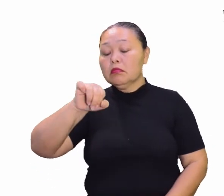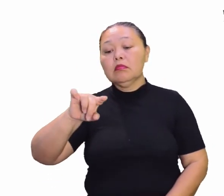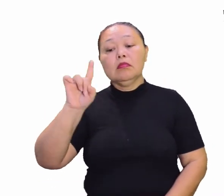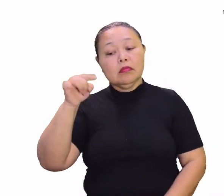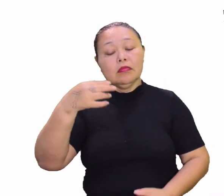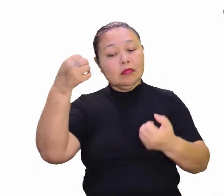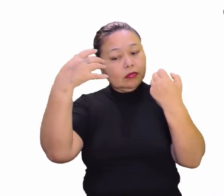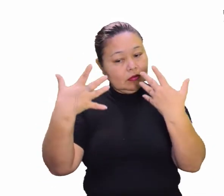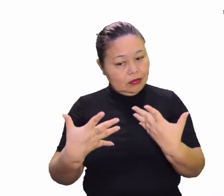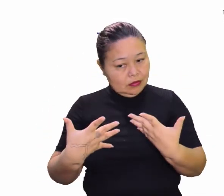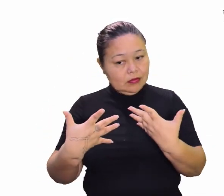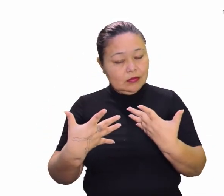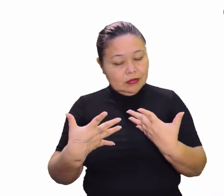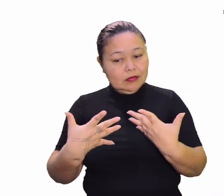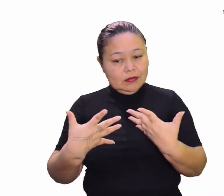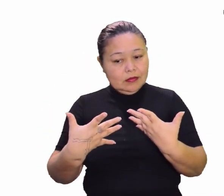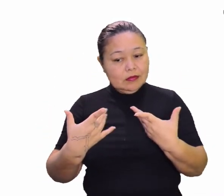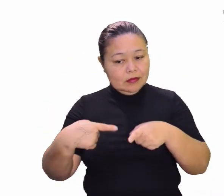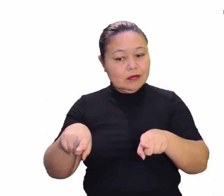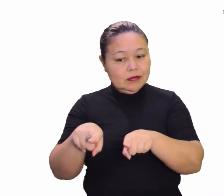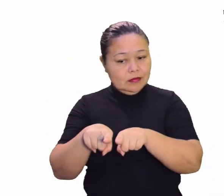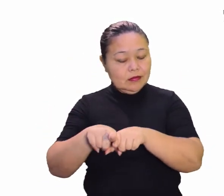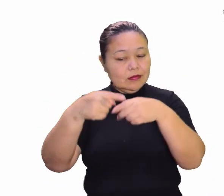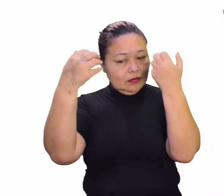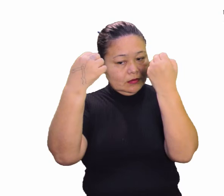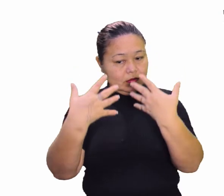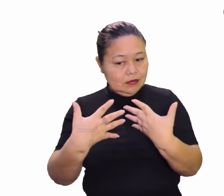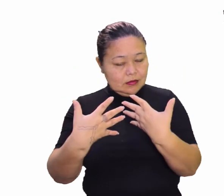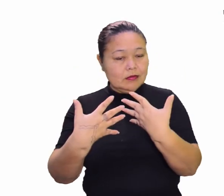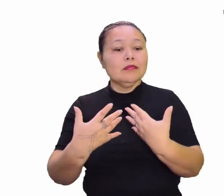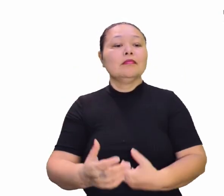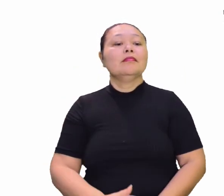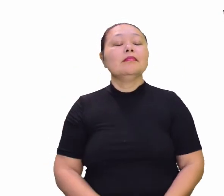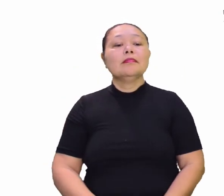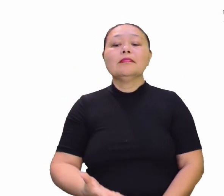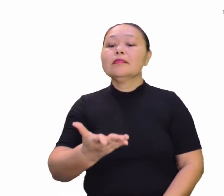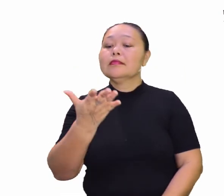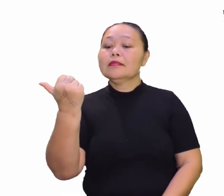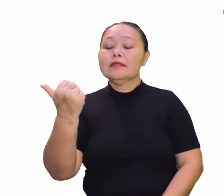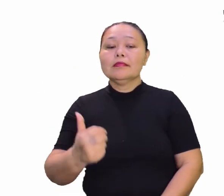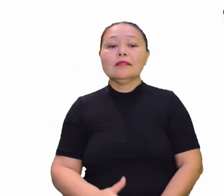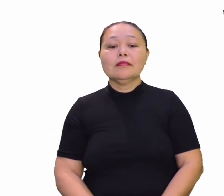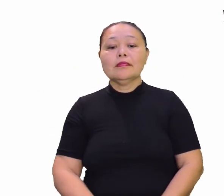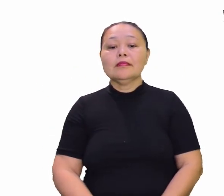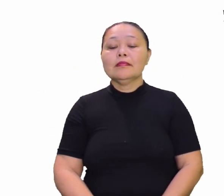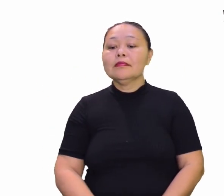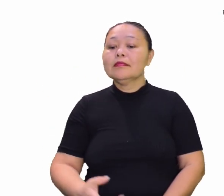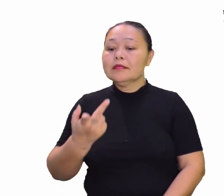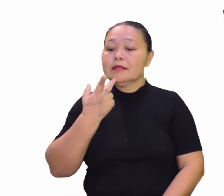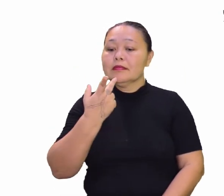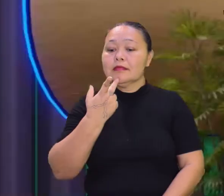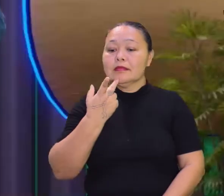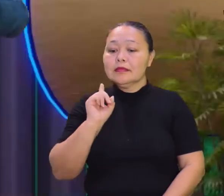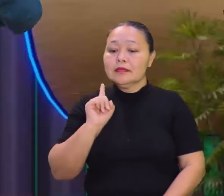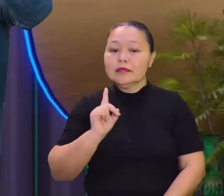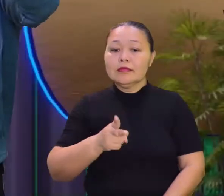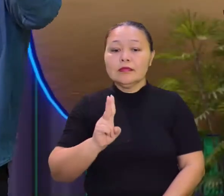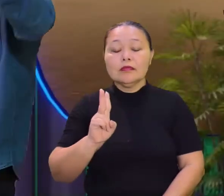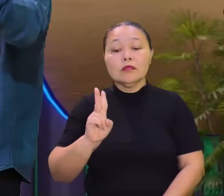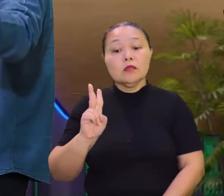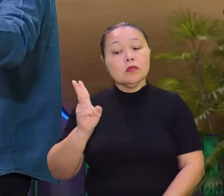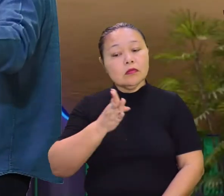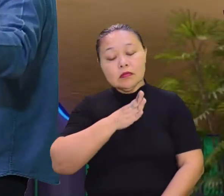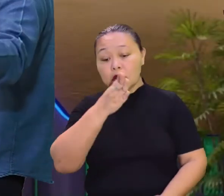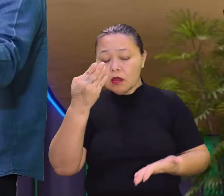também explicamos. Exato. É isso? Com certeza. Rogério, a gente sempre fala, a gente dá